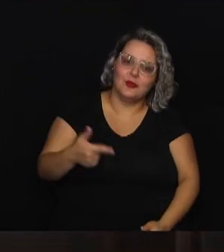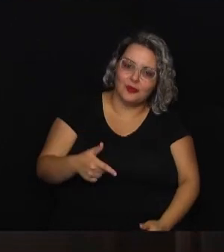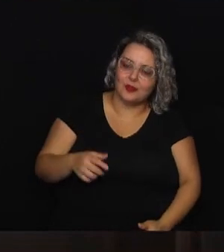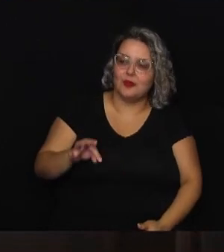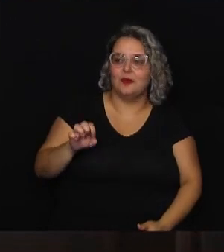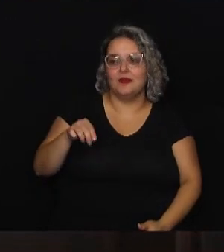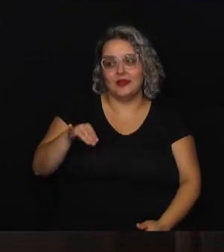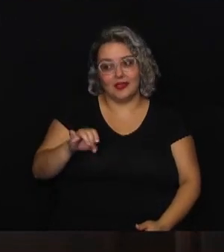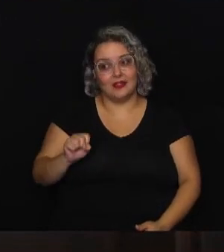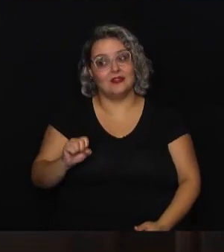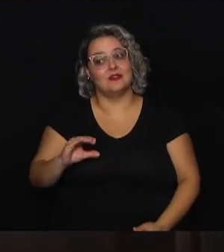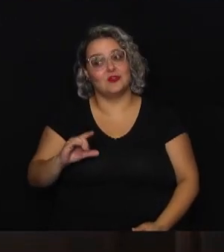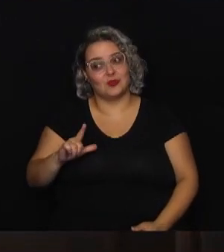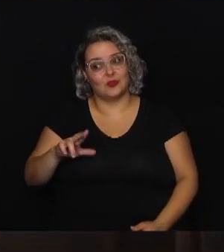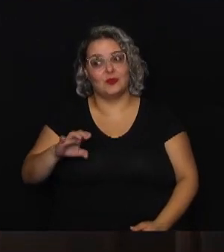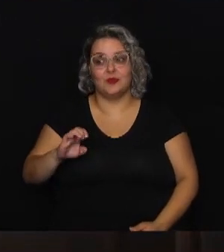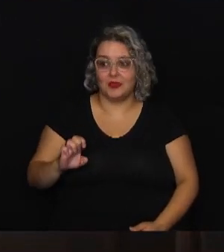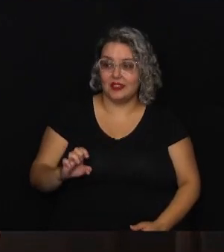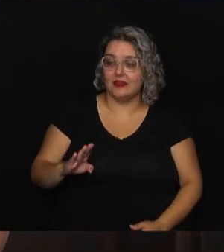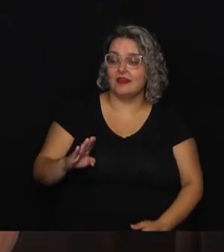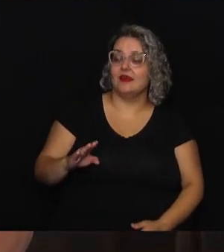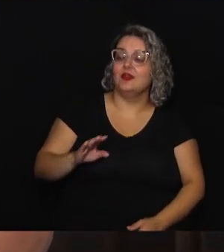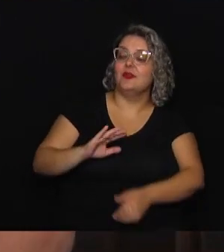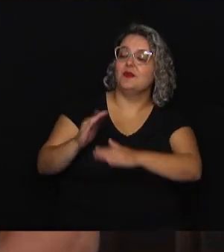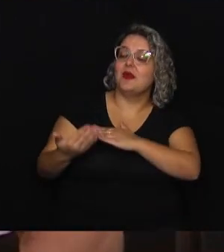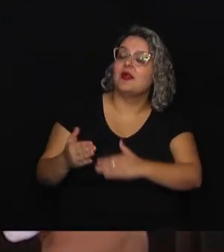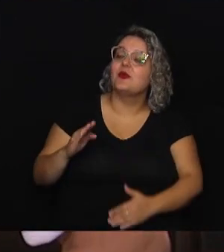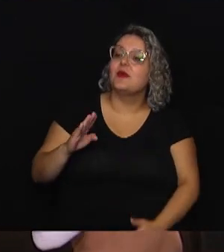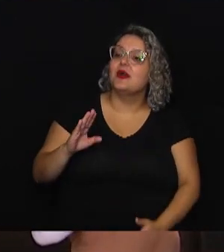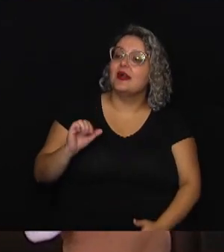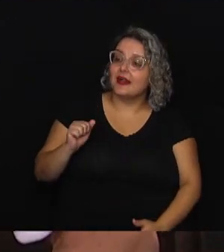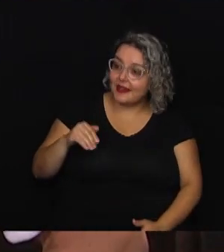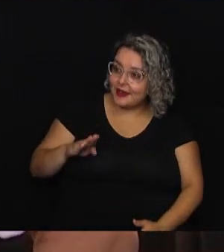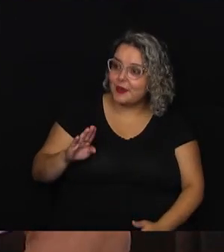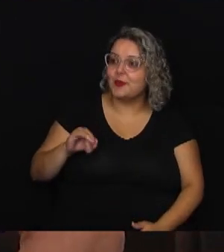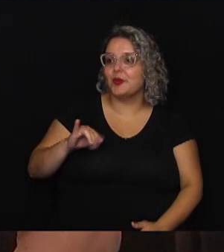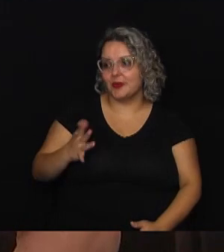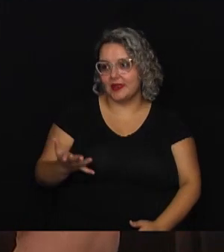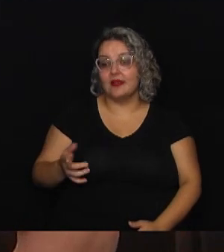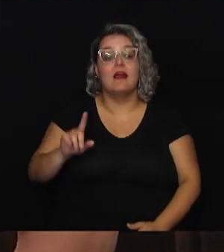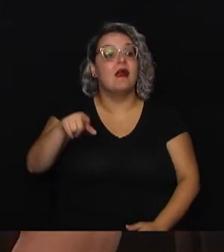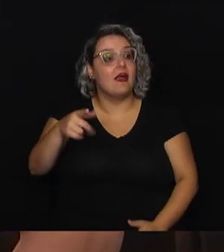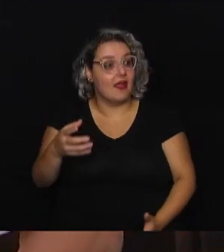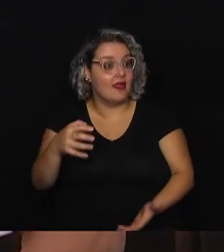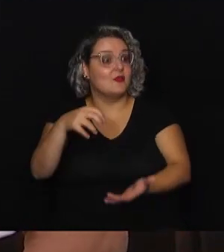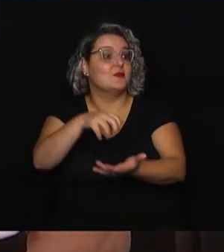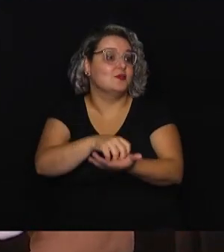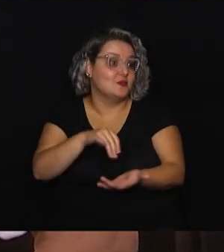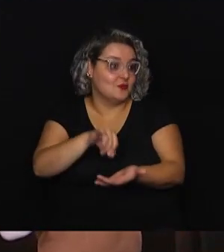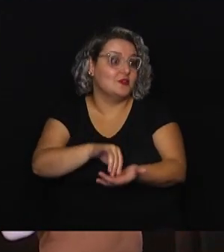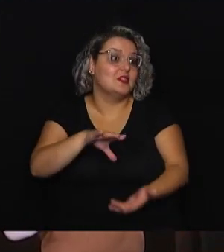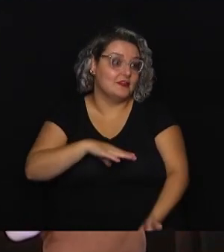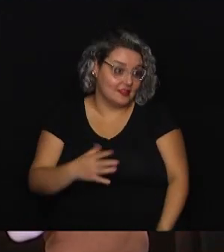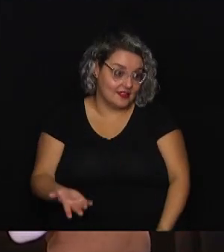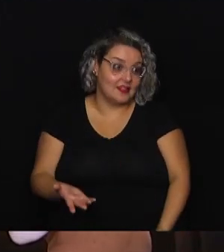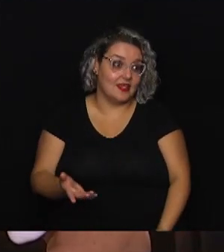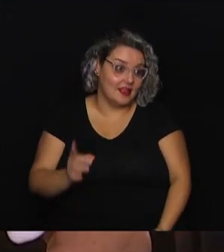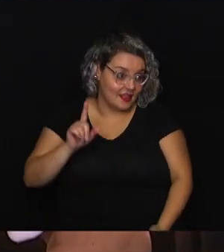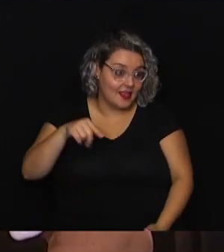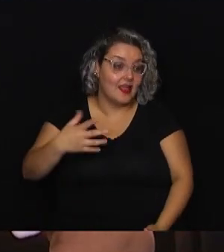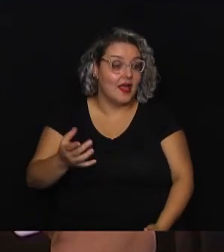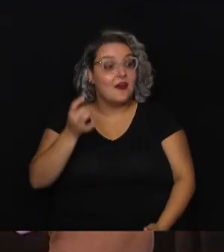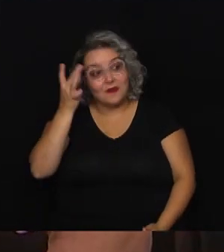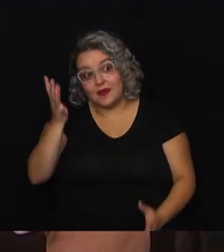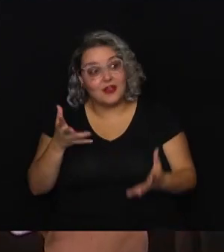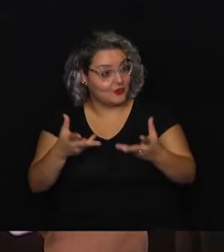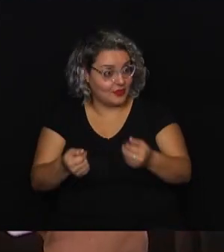gente realmente se aproximar. Pois é, até porque o Cambuí fica no centro, né, da cidade, então quer dizer, é fácil para